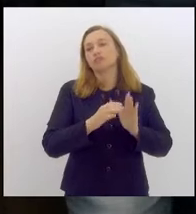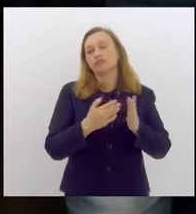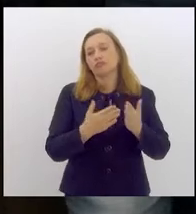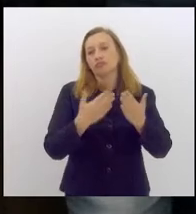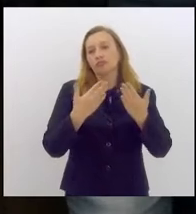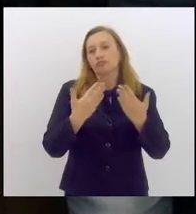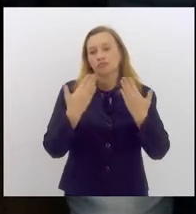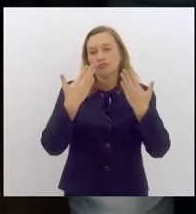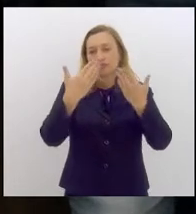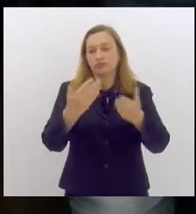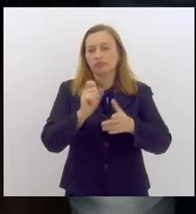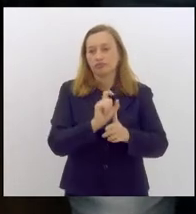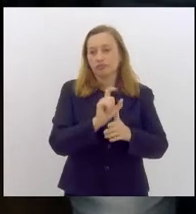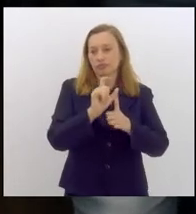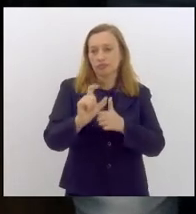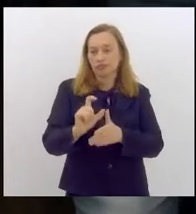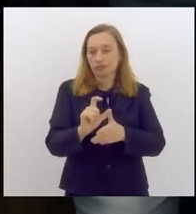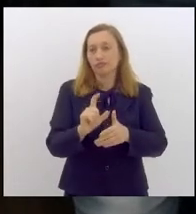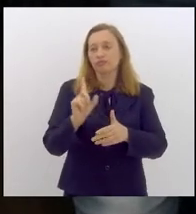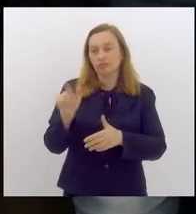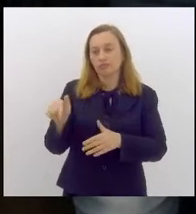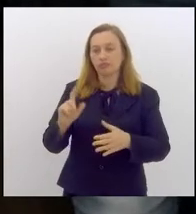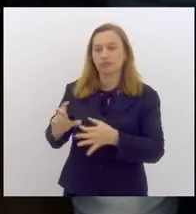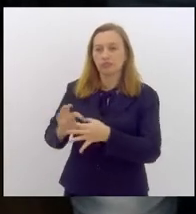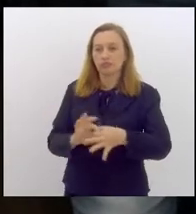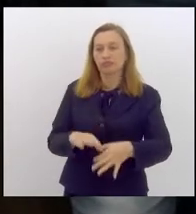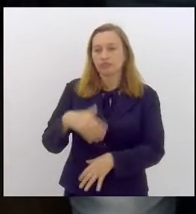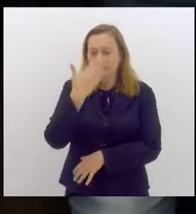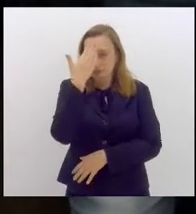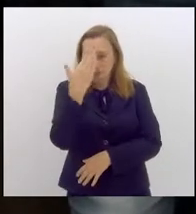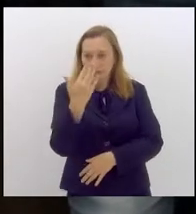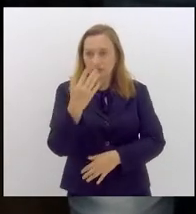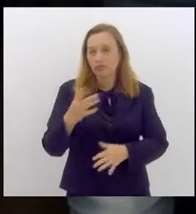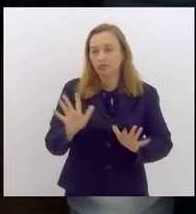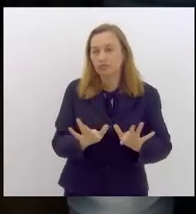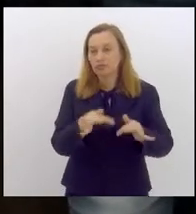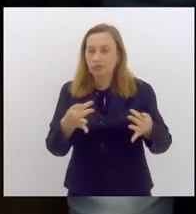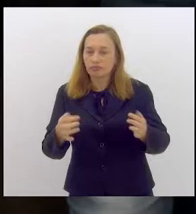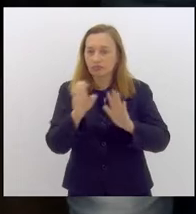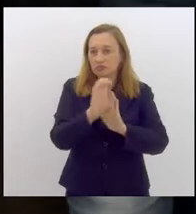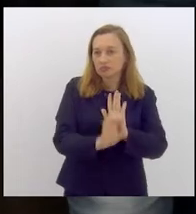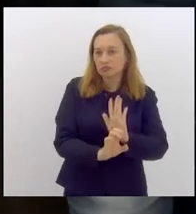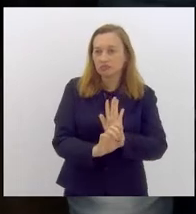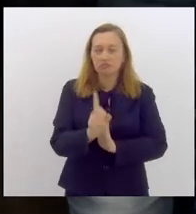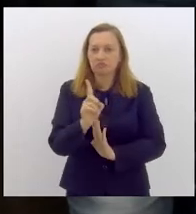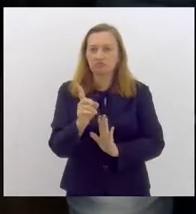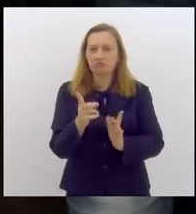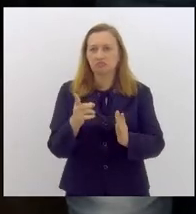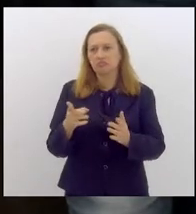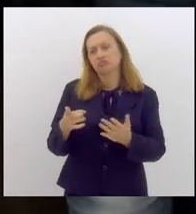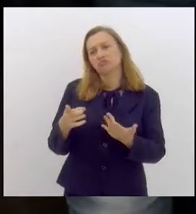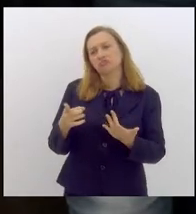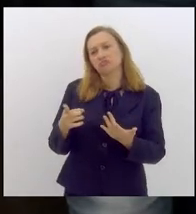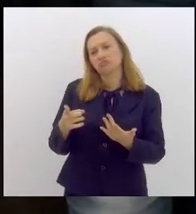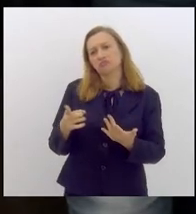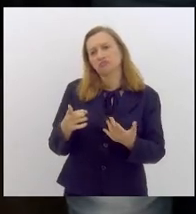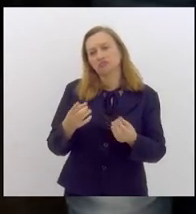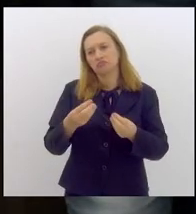sobre essa vinculação. Então, acredito eu que é uma emenda muito simples, não é polêmica, na verdade, o